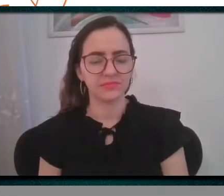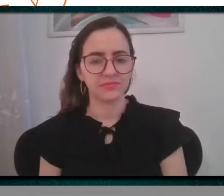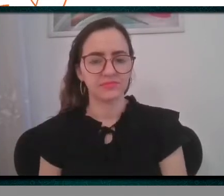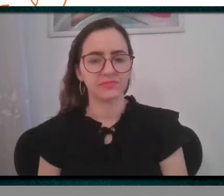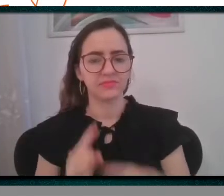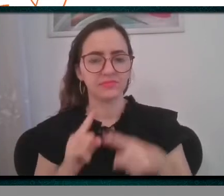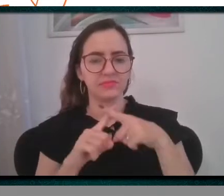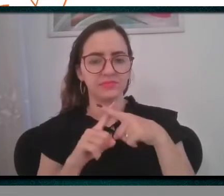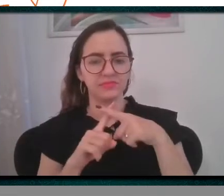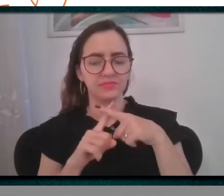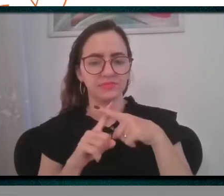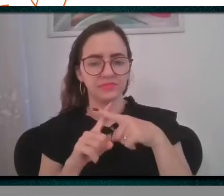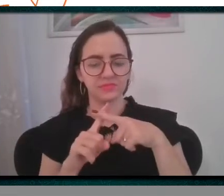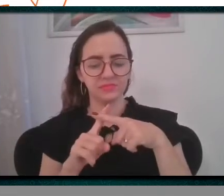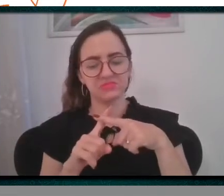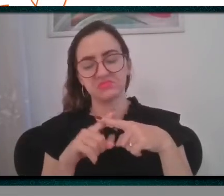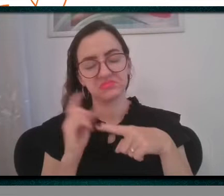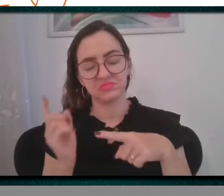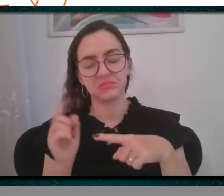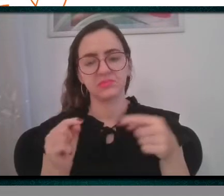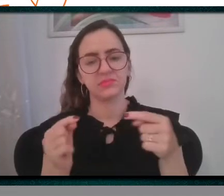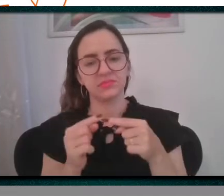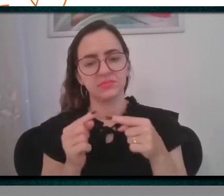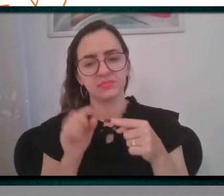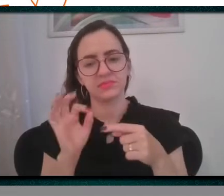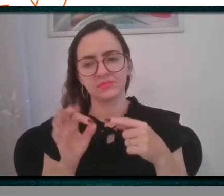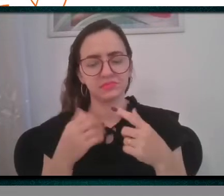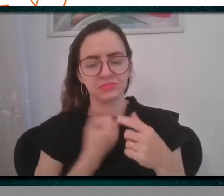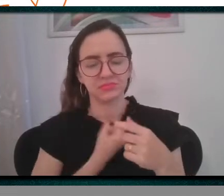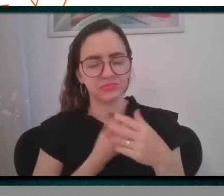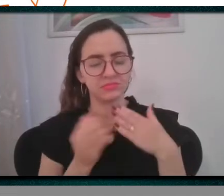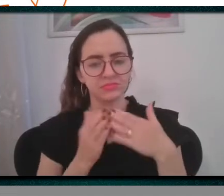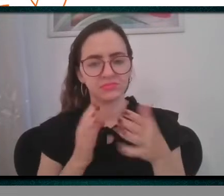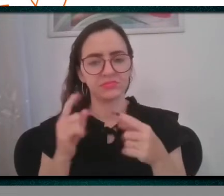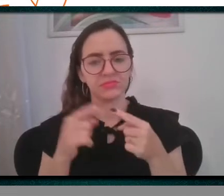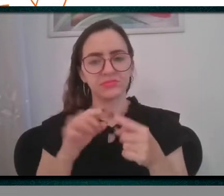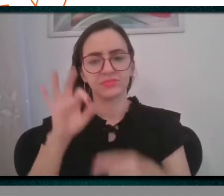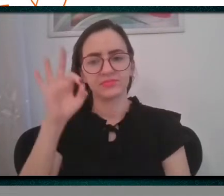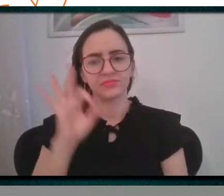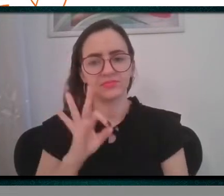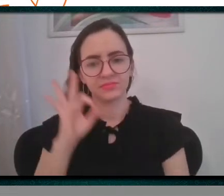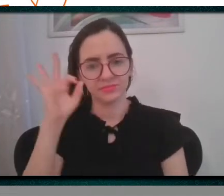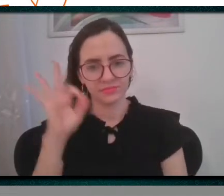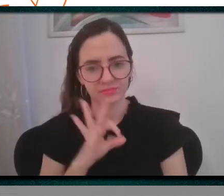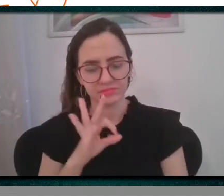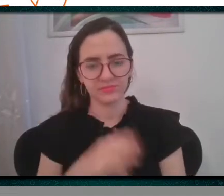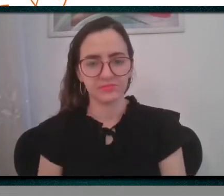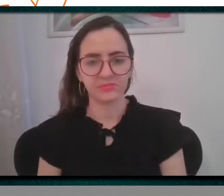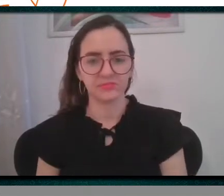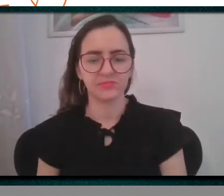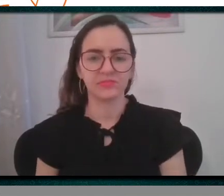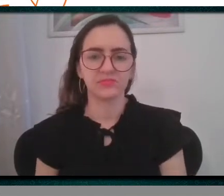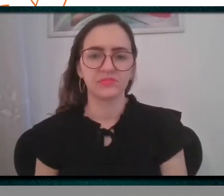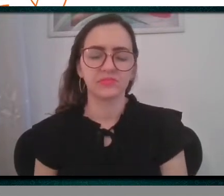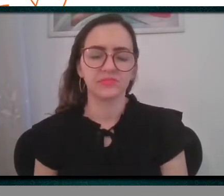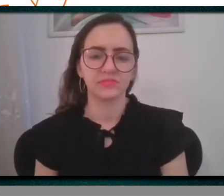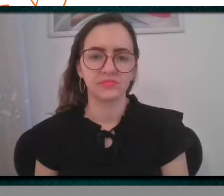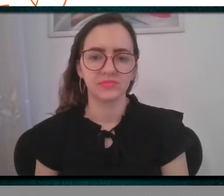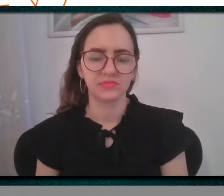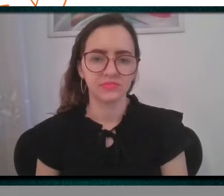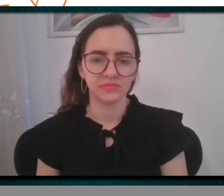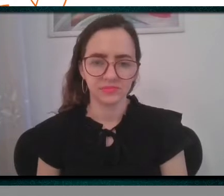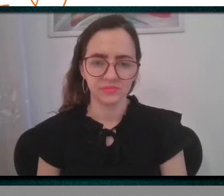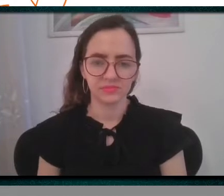em porcentagem. Bom? Então, tipo assim, ó, o ácido teve